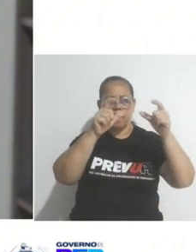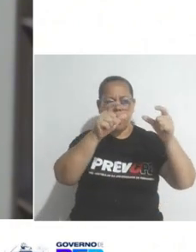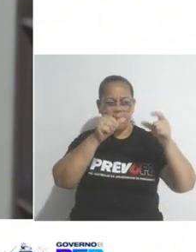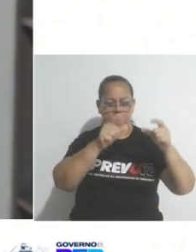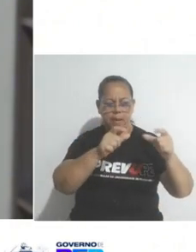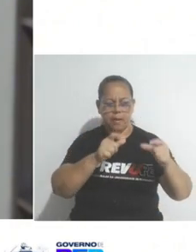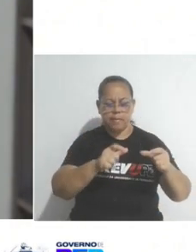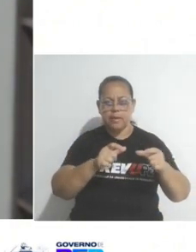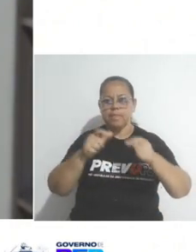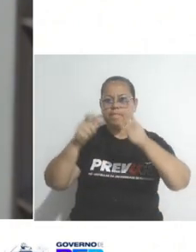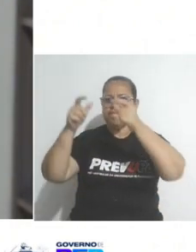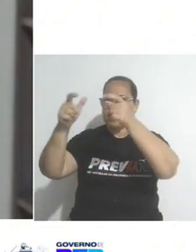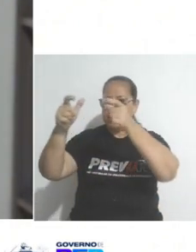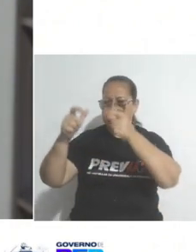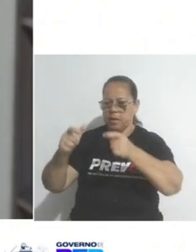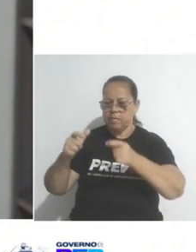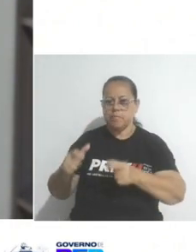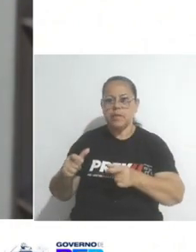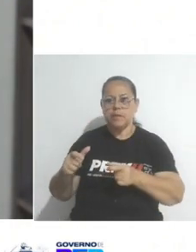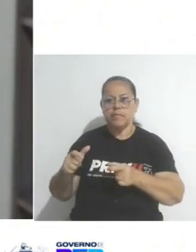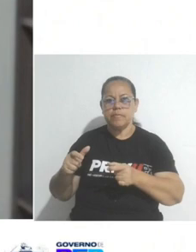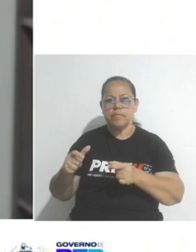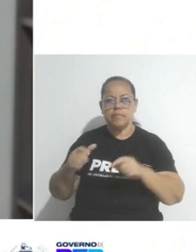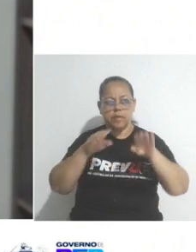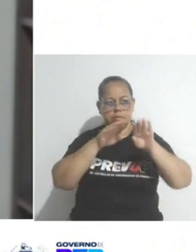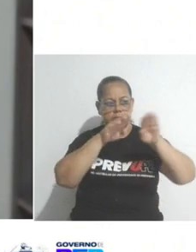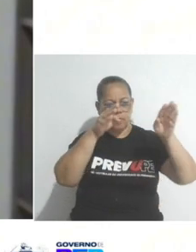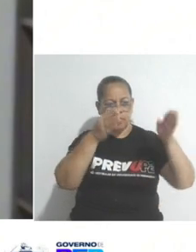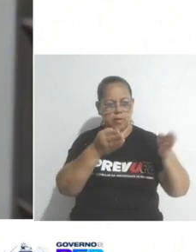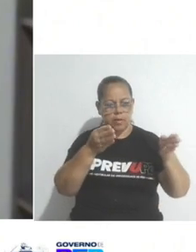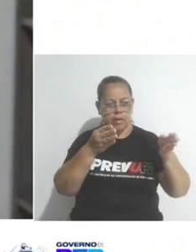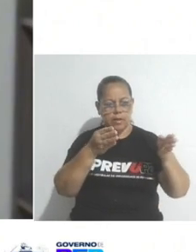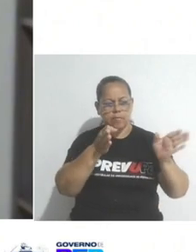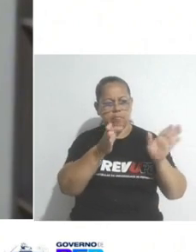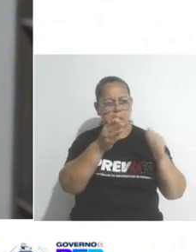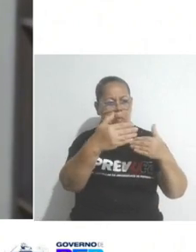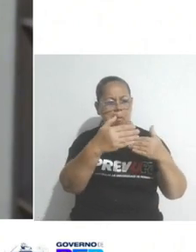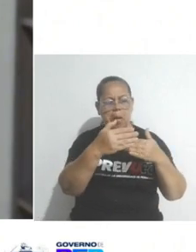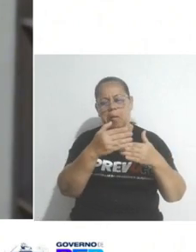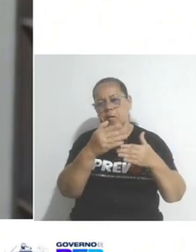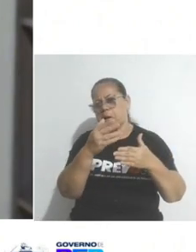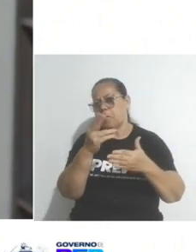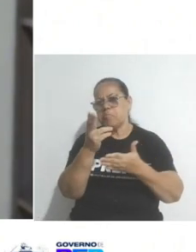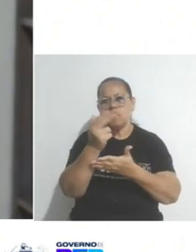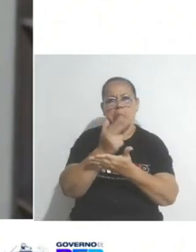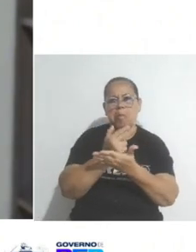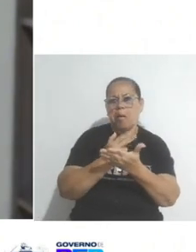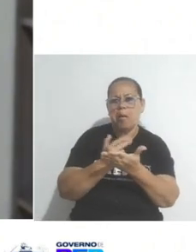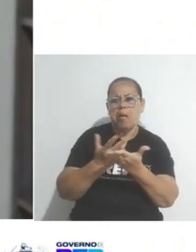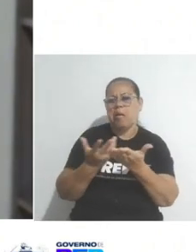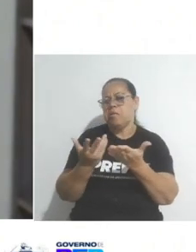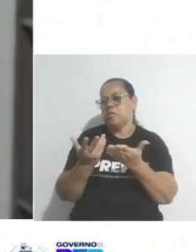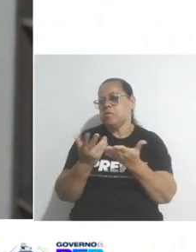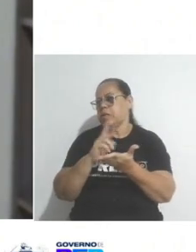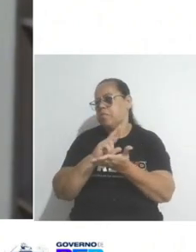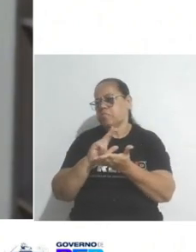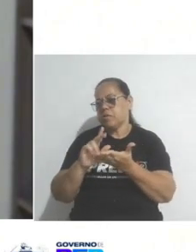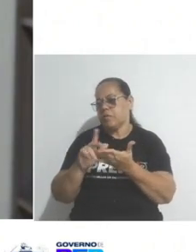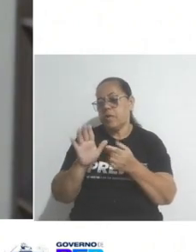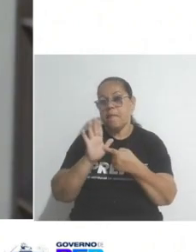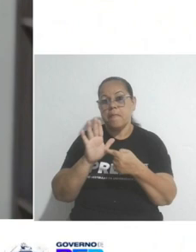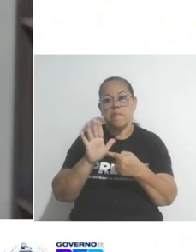na verdade um conjunto de diagramas um conjunto de gravuras grafias imagens que vão nos